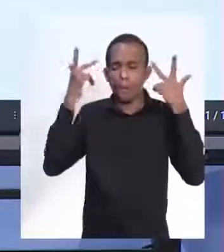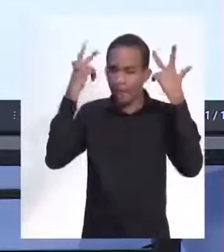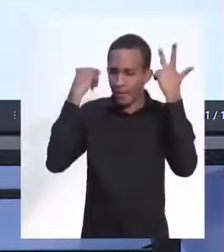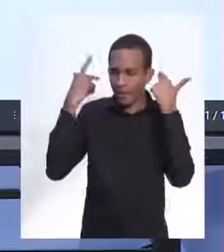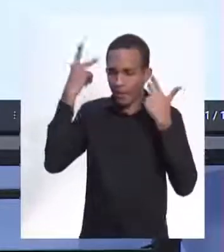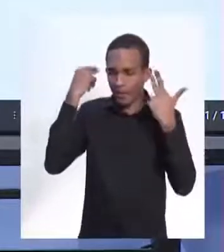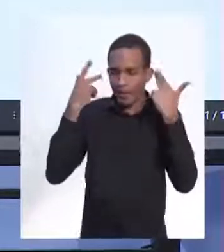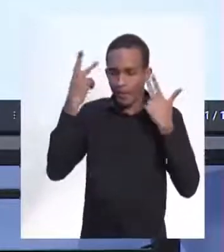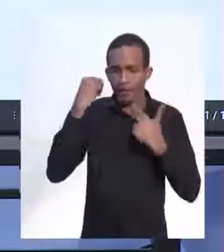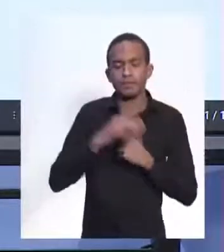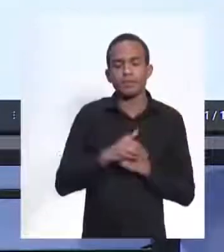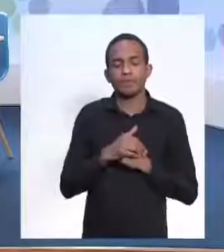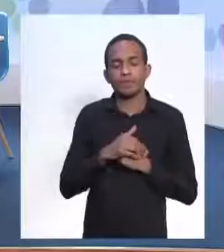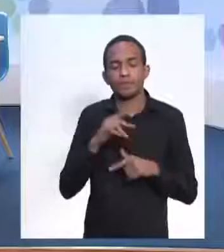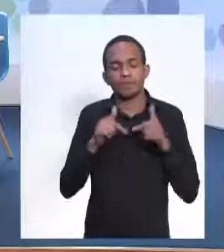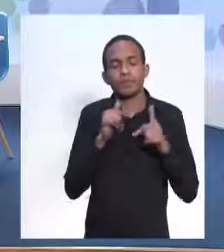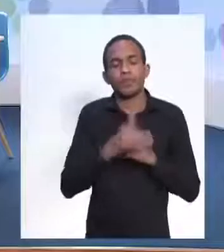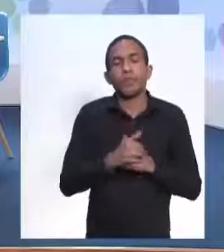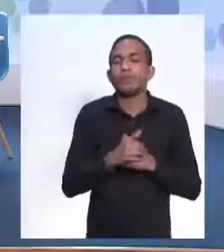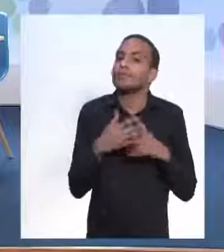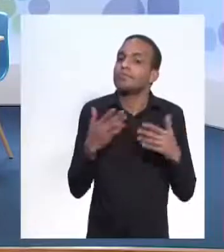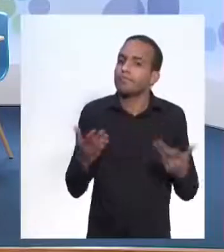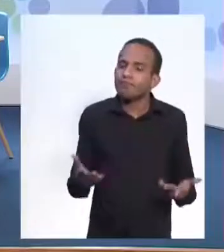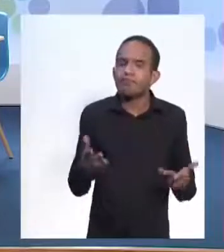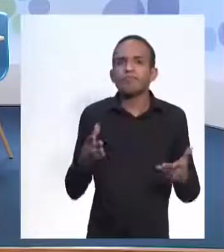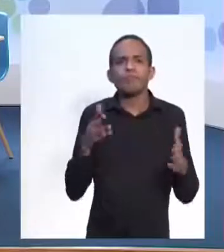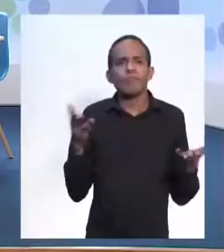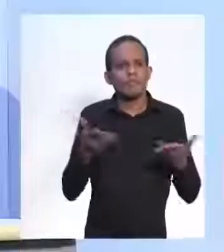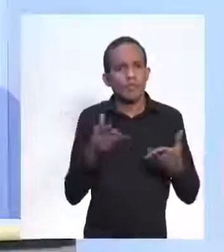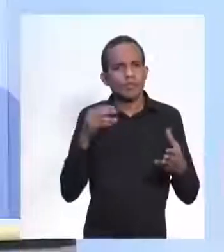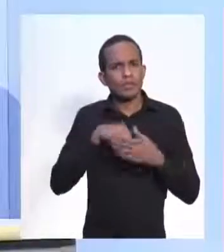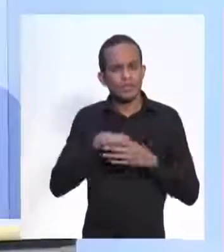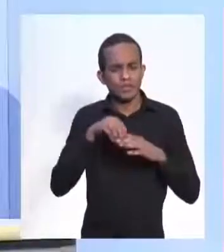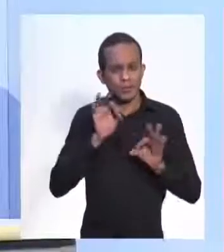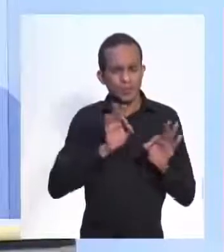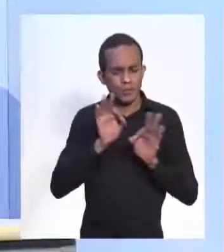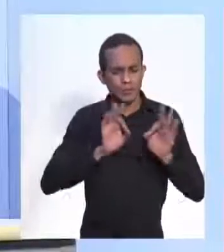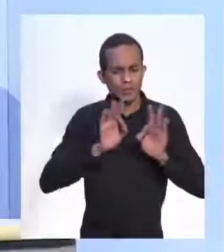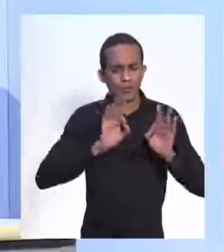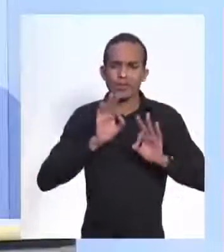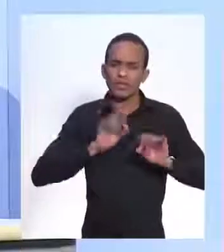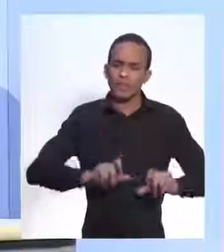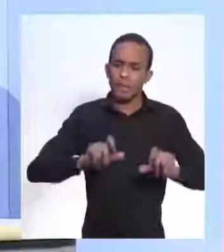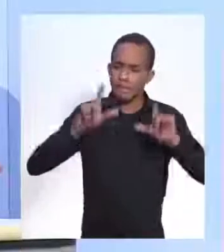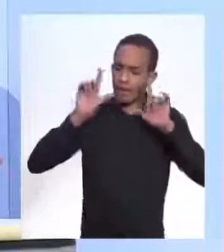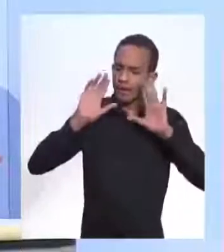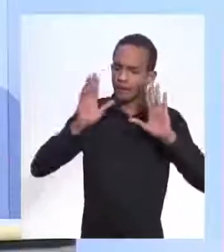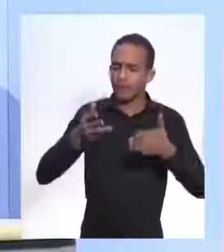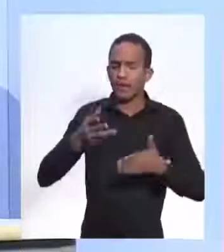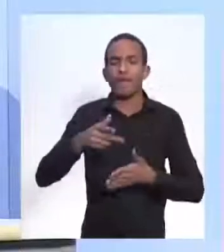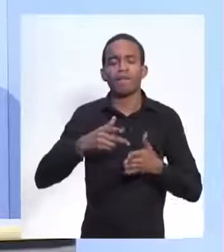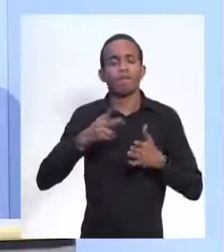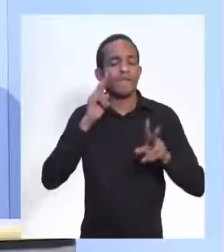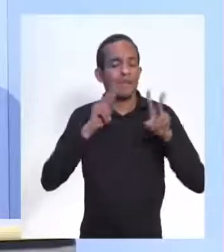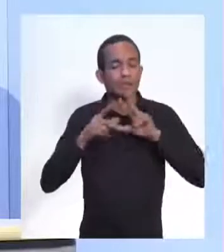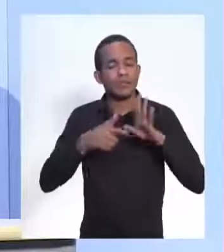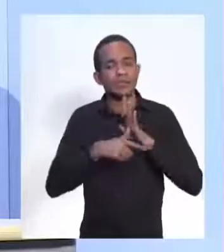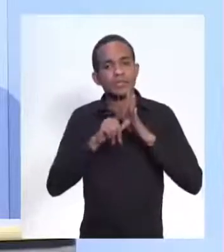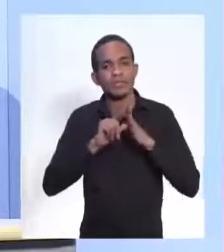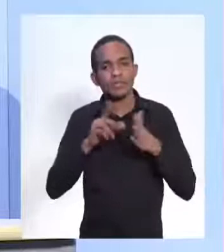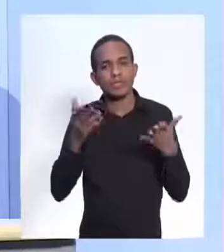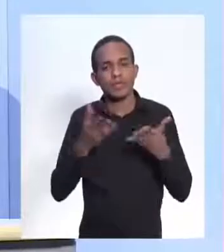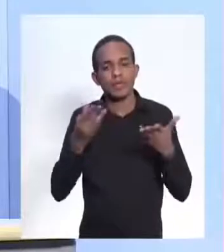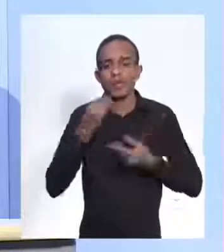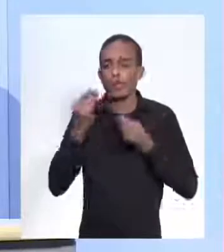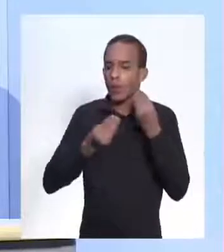muito legal. Sim. Então, assim, gente, né, dentro dessa parte aí de caracterização cênica, né, que a gente já viu antes, então, a questão